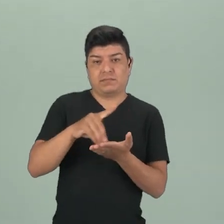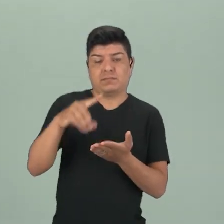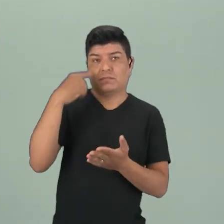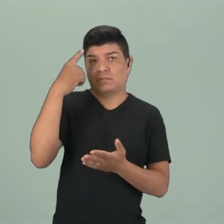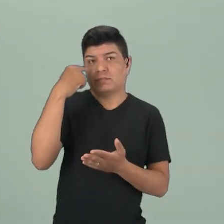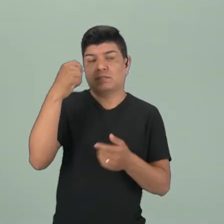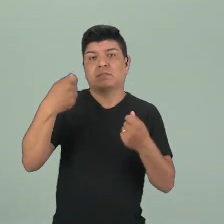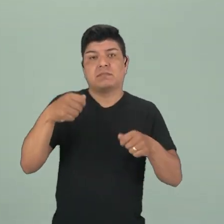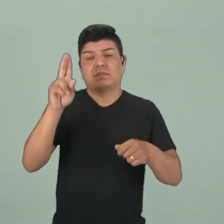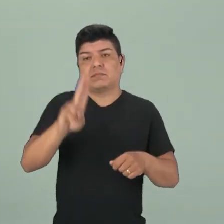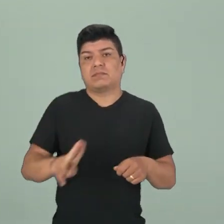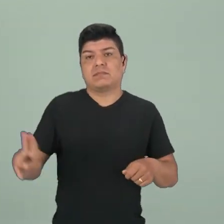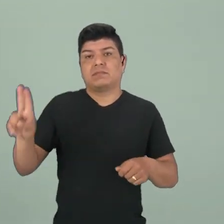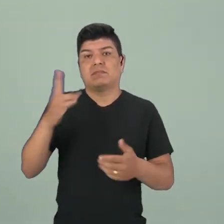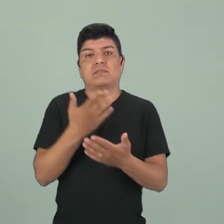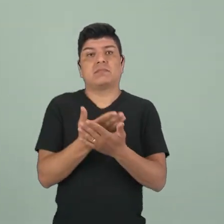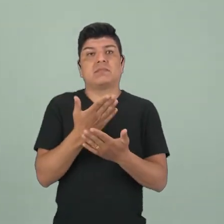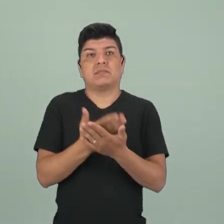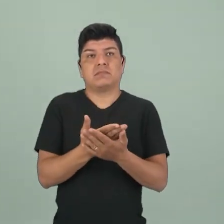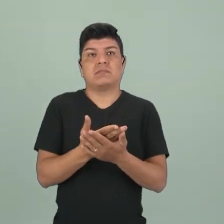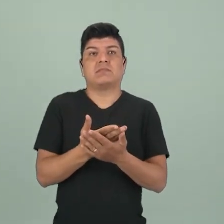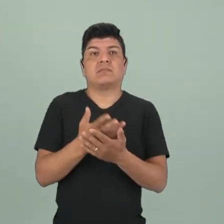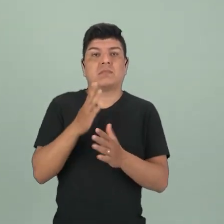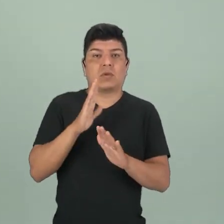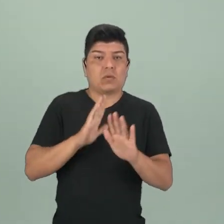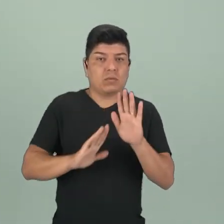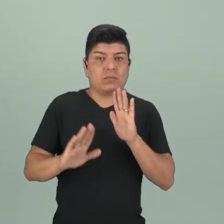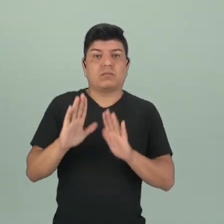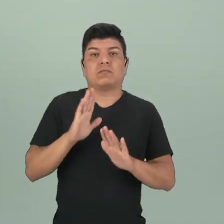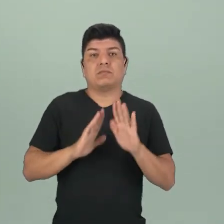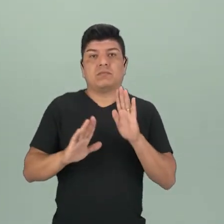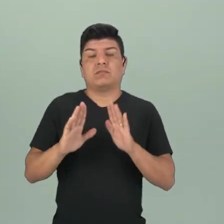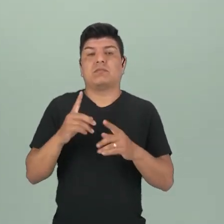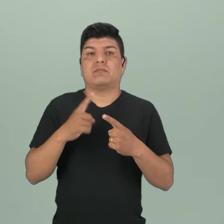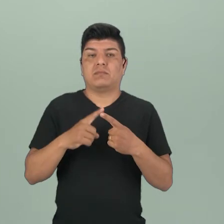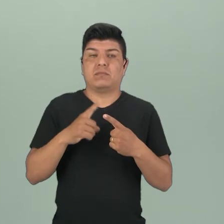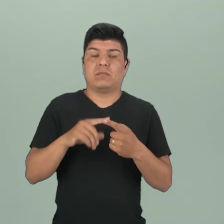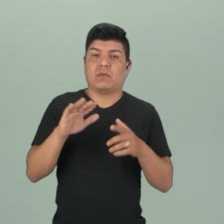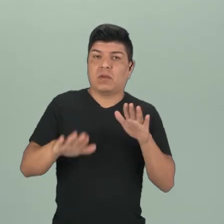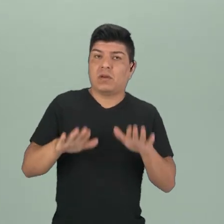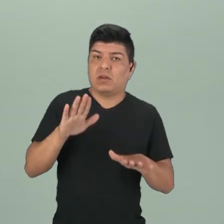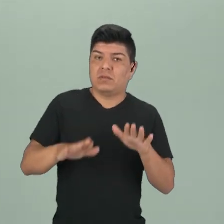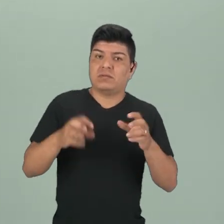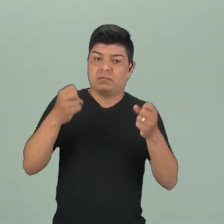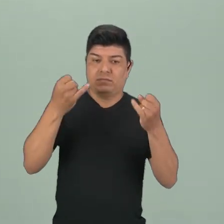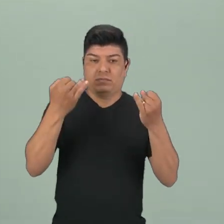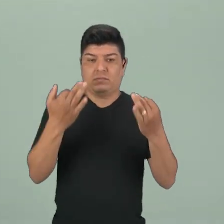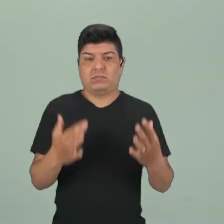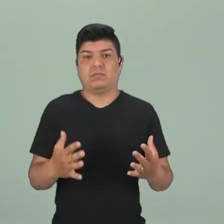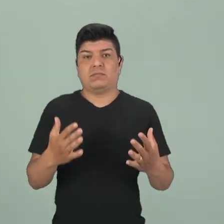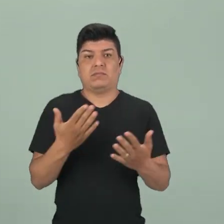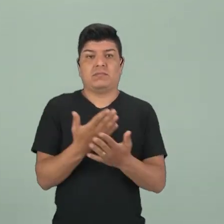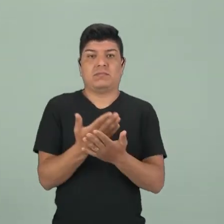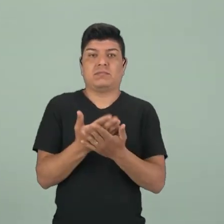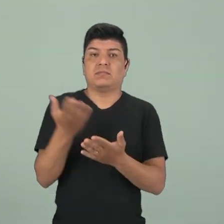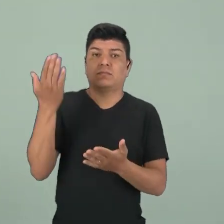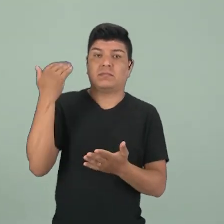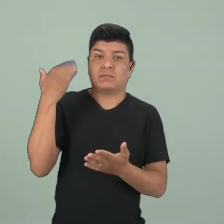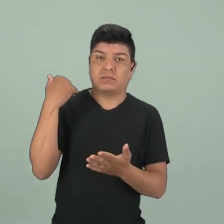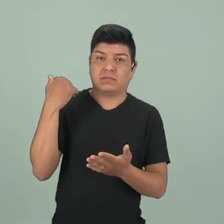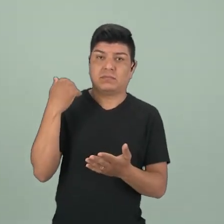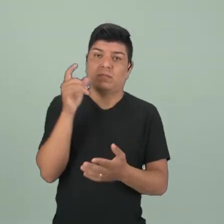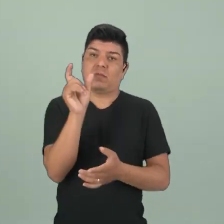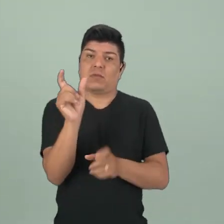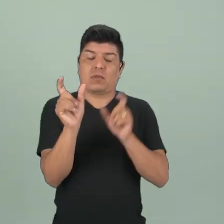ser utilizado na aula de espanhol com bastante cuidado, né? Tendo em vista aqui várias vezes que eu já disse em outras aulas sobre a polissemia